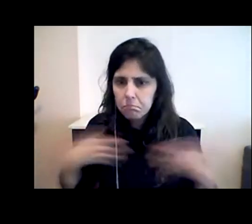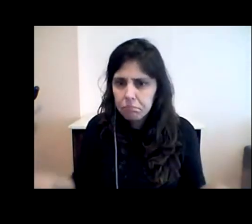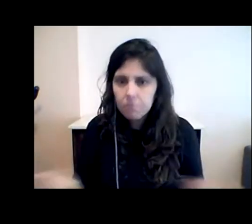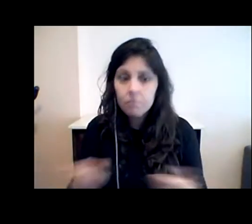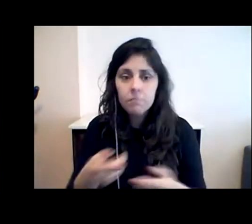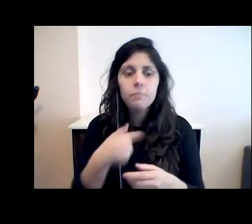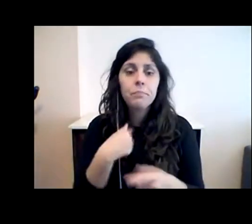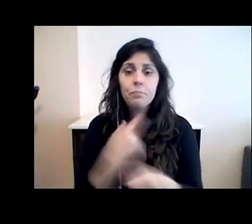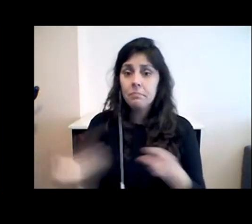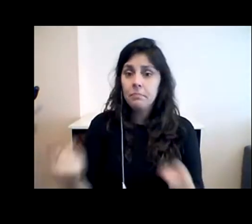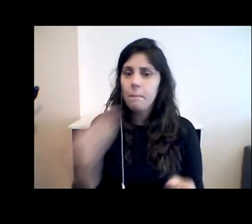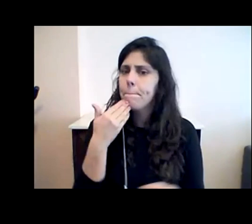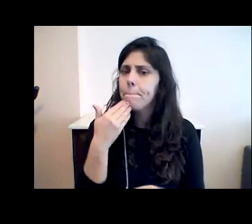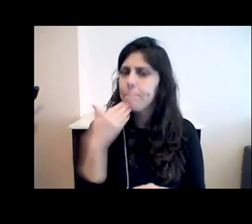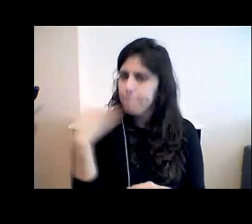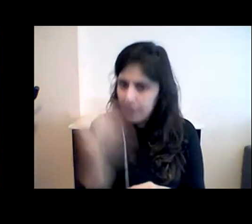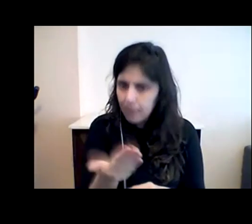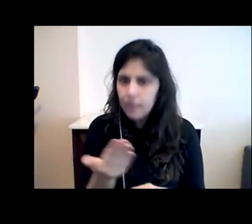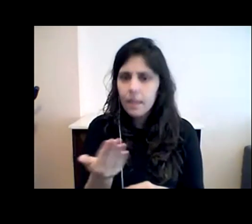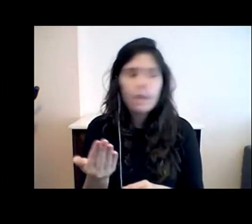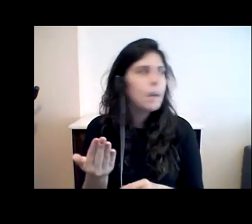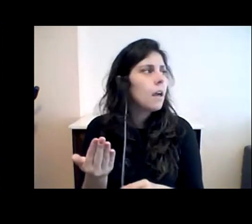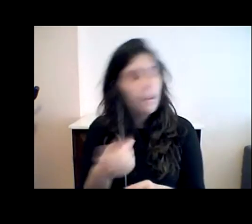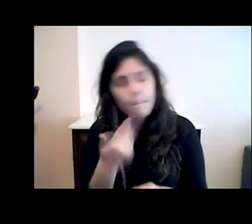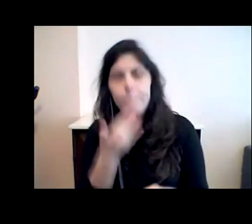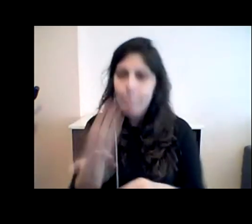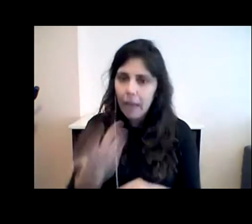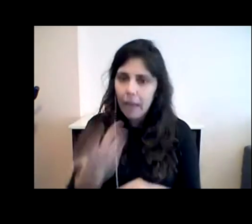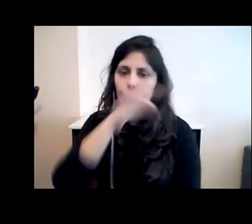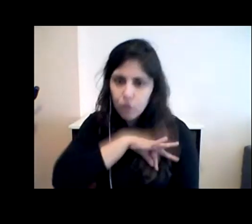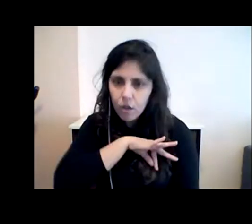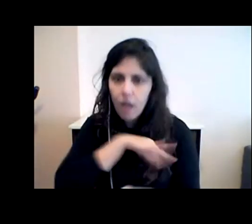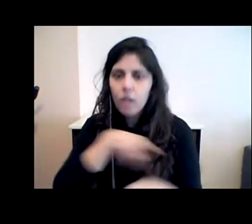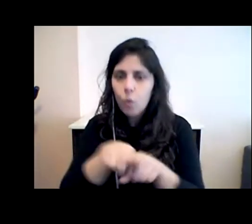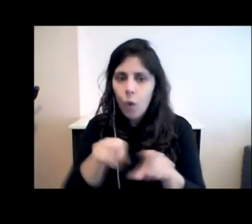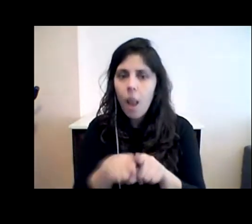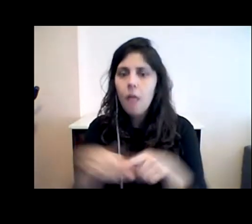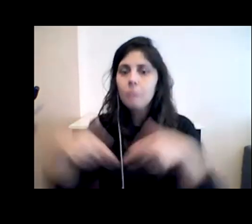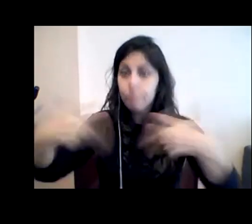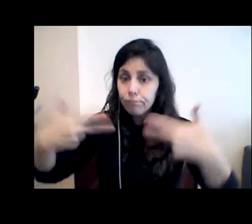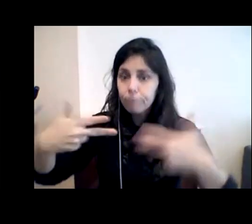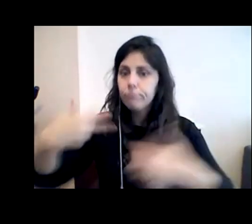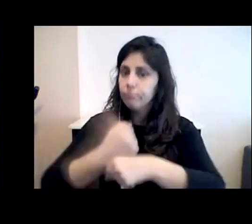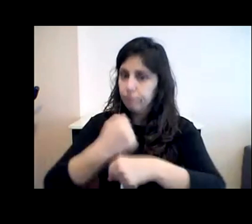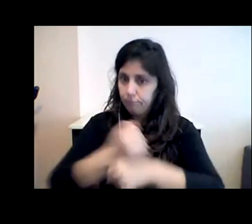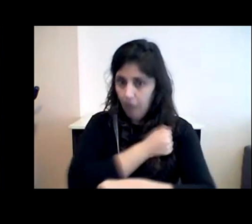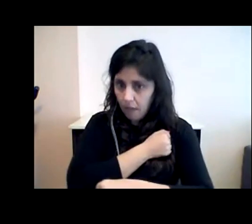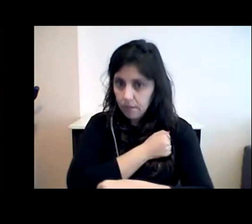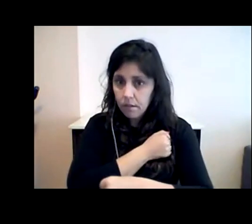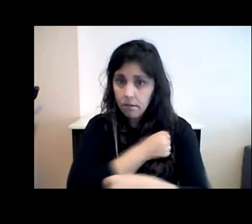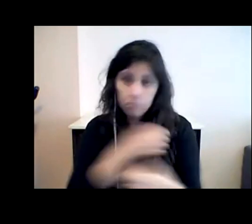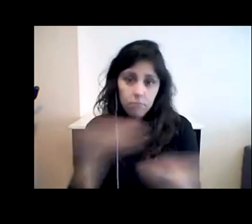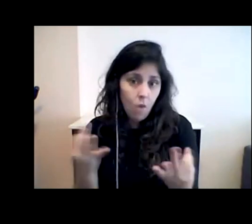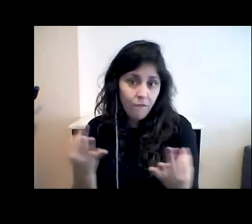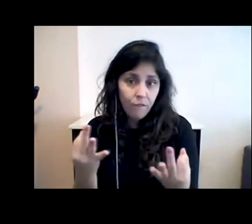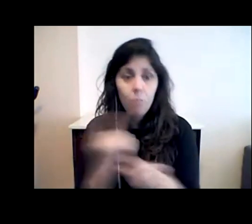em que se pedia aos profissionais que pudessem estar em regime de teletrabalho para o fazerem, porque o vírus